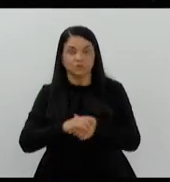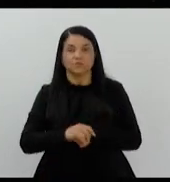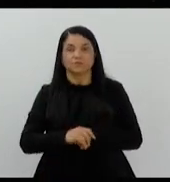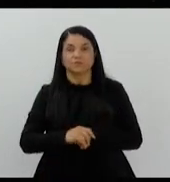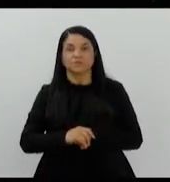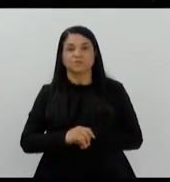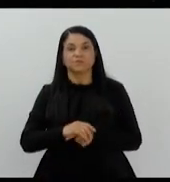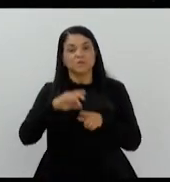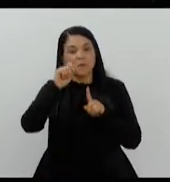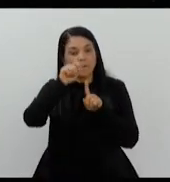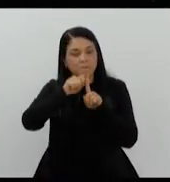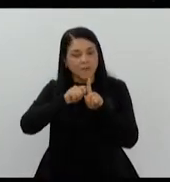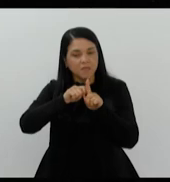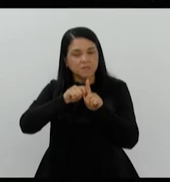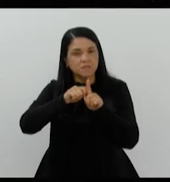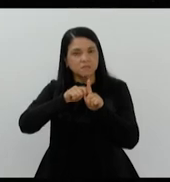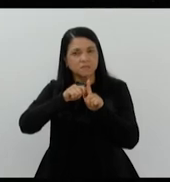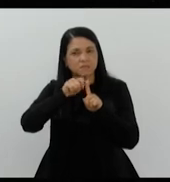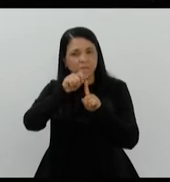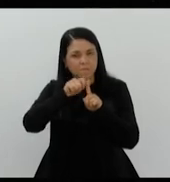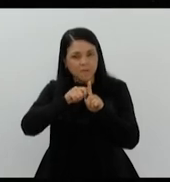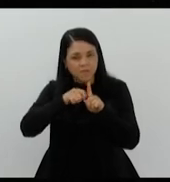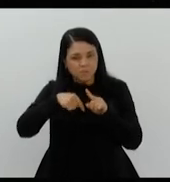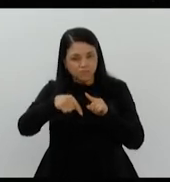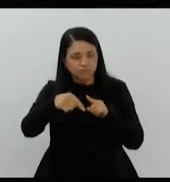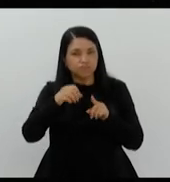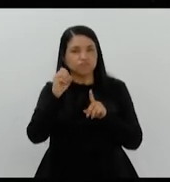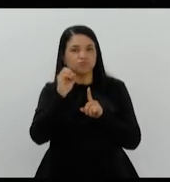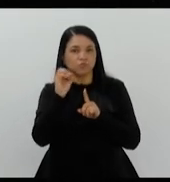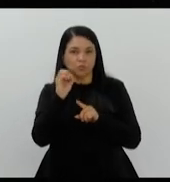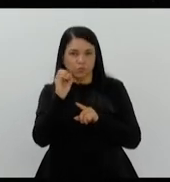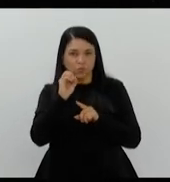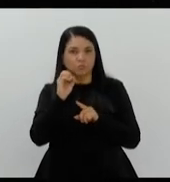para o mês que vem, para esse mês que vem, não, para esse mês de outubro, nós